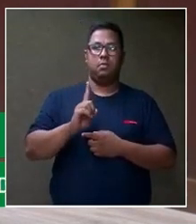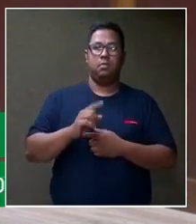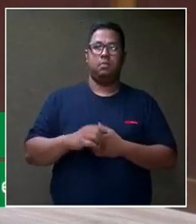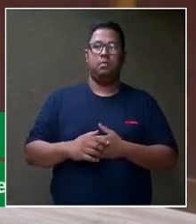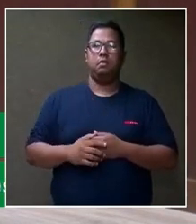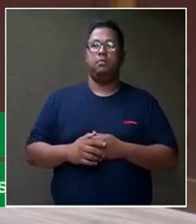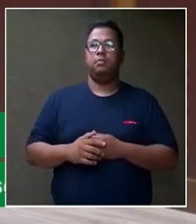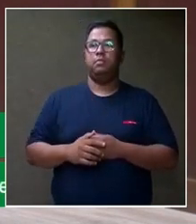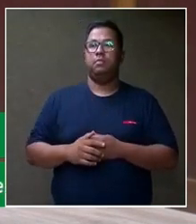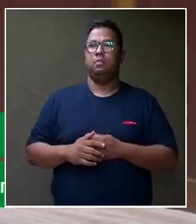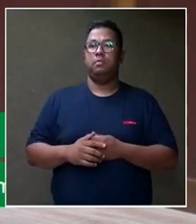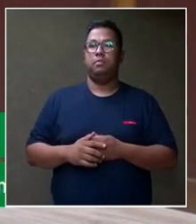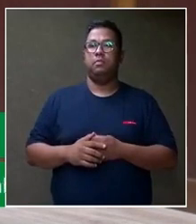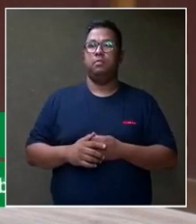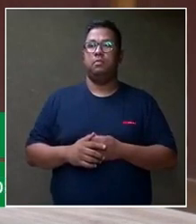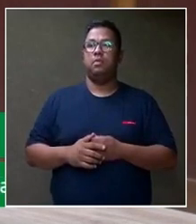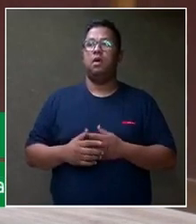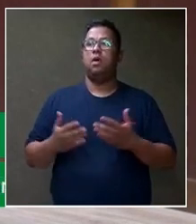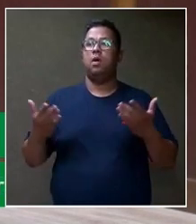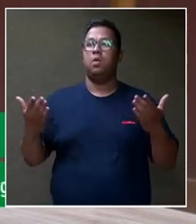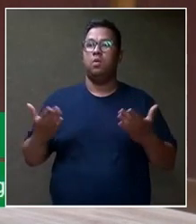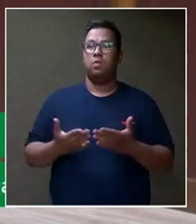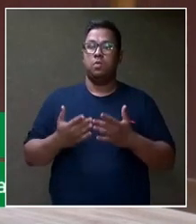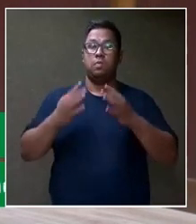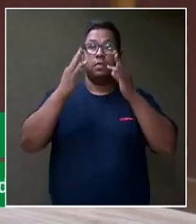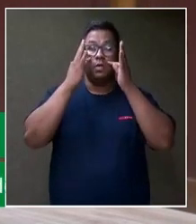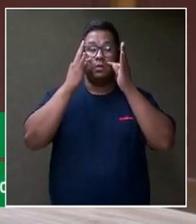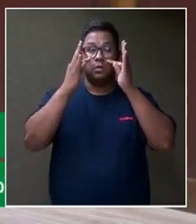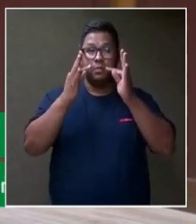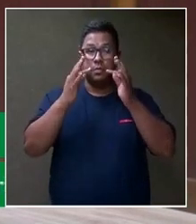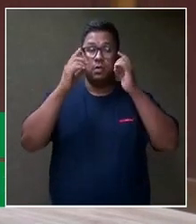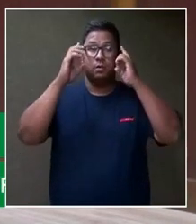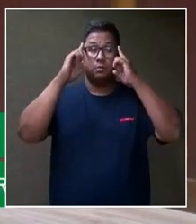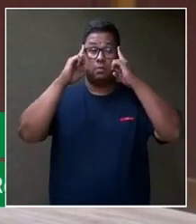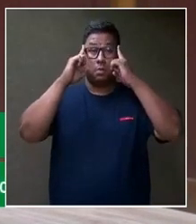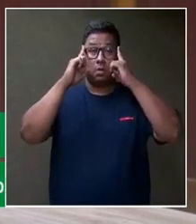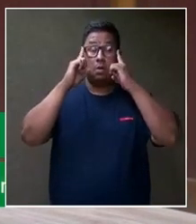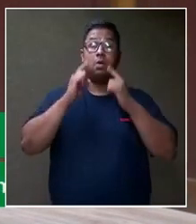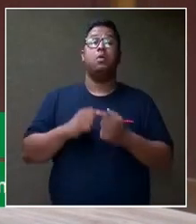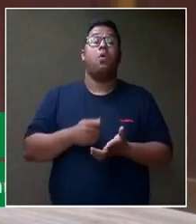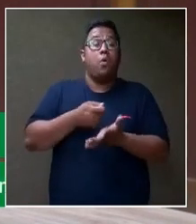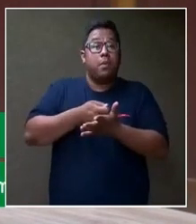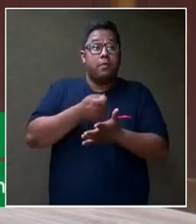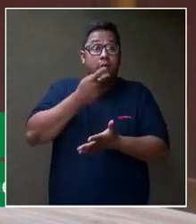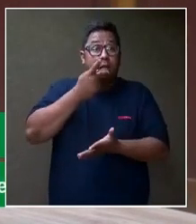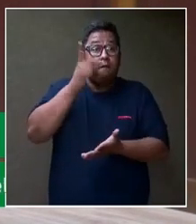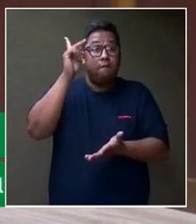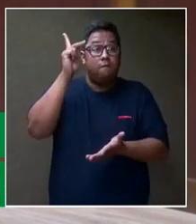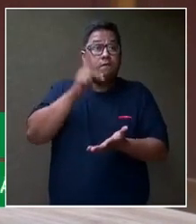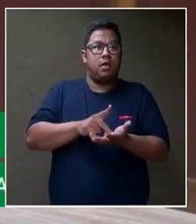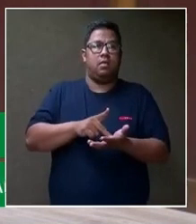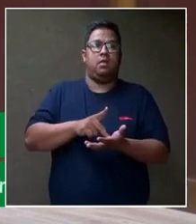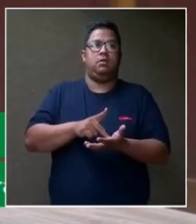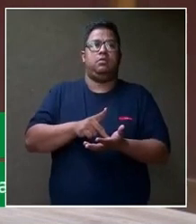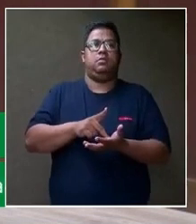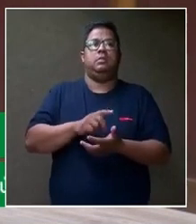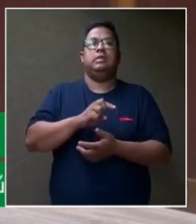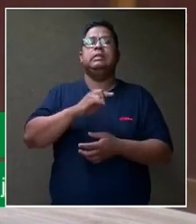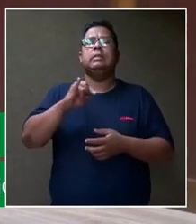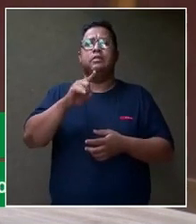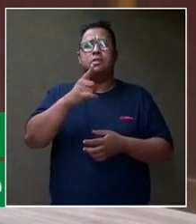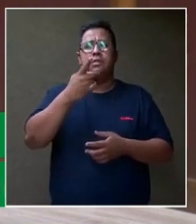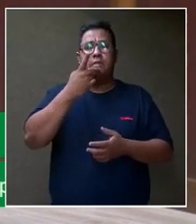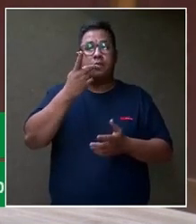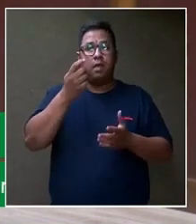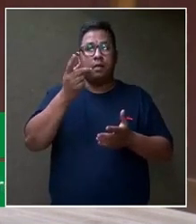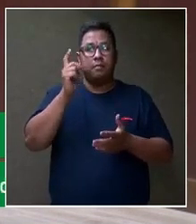né? Então, a senhora será ouvida hoje como testemunha, tem a obrigação de falar a verdade. Na hipótese da senhora